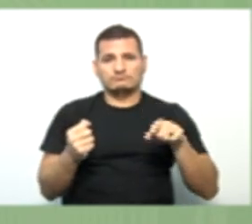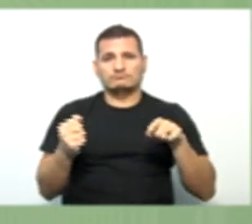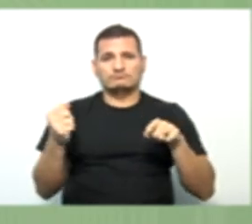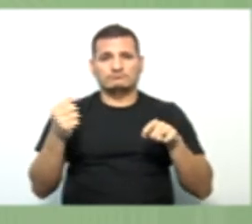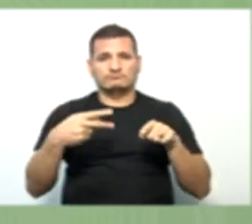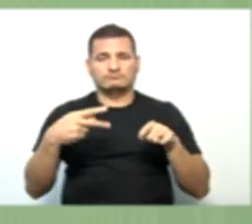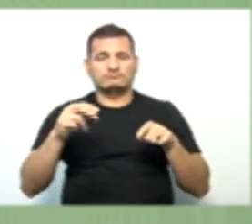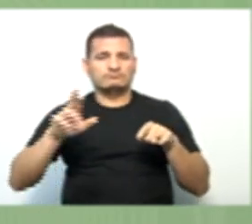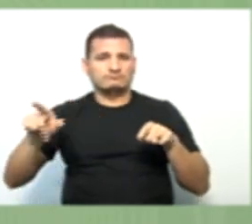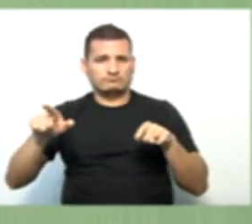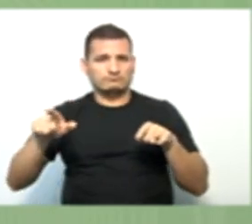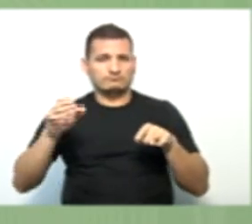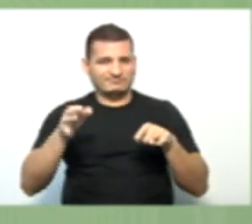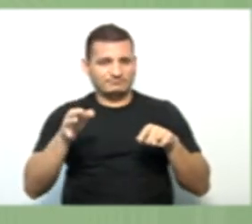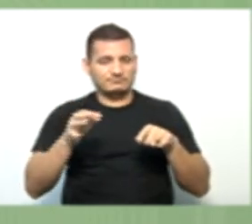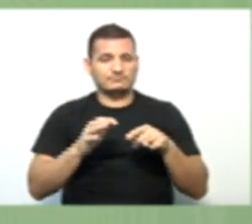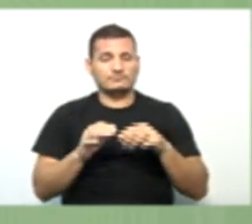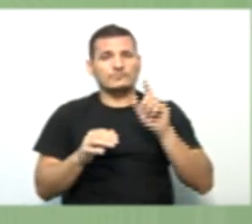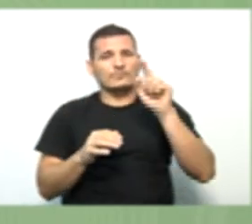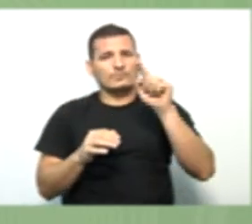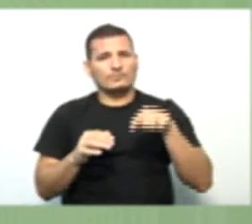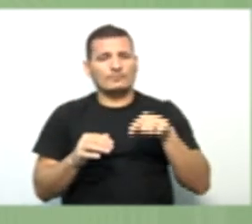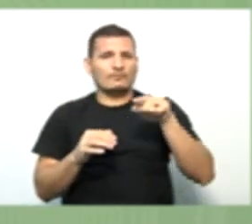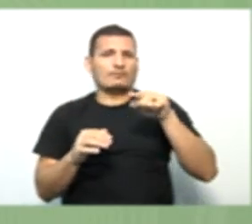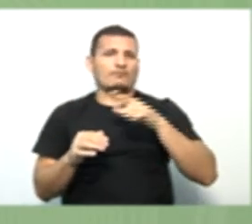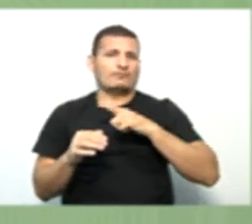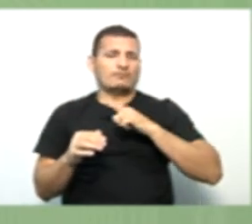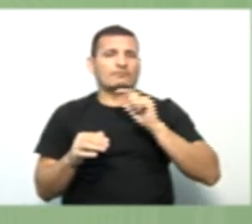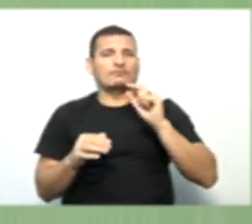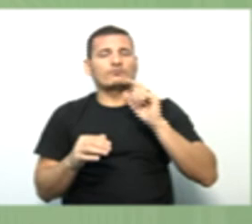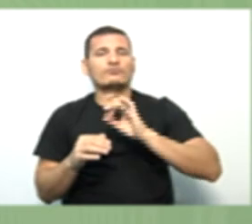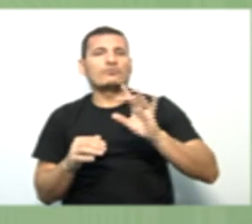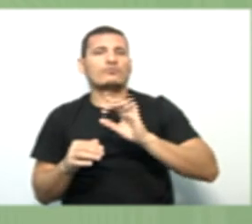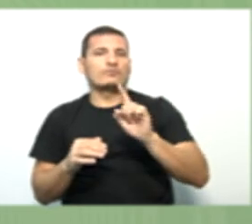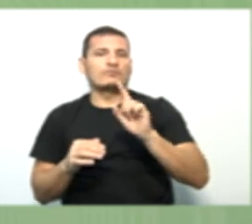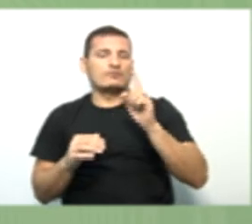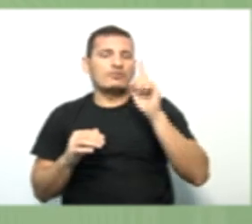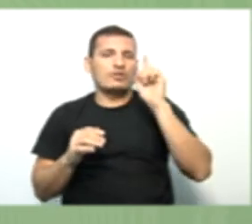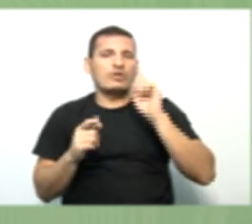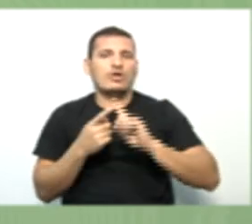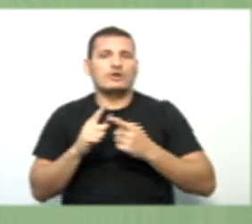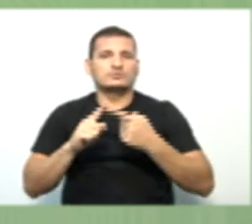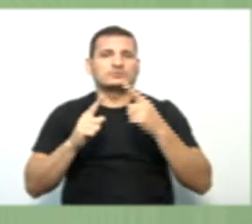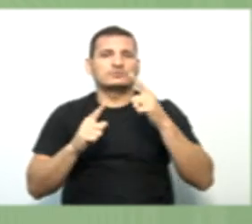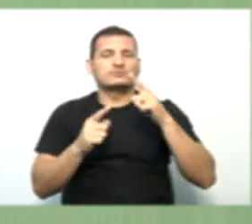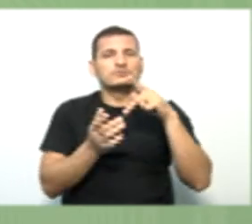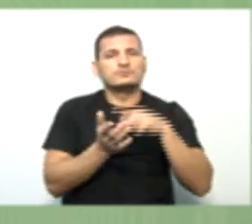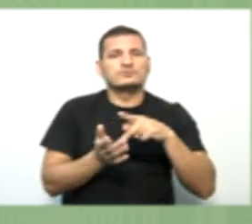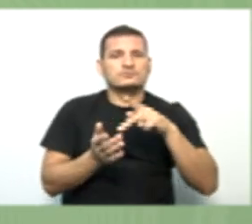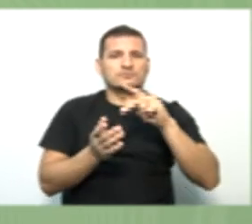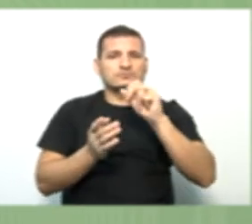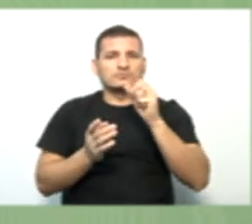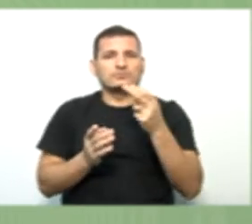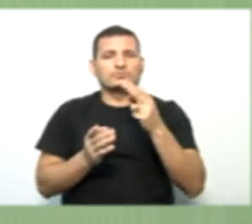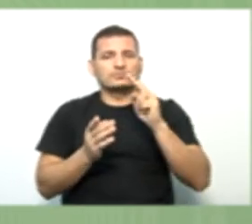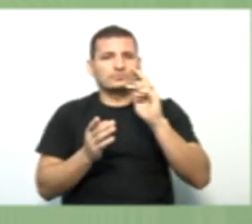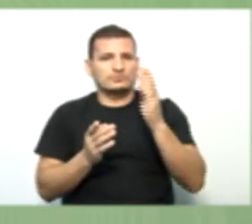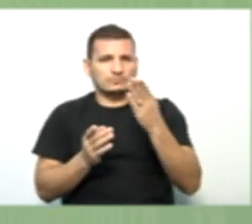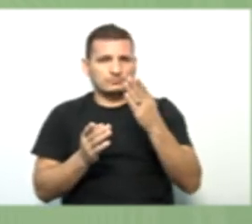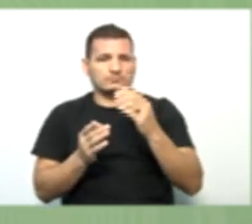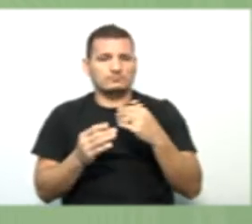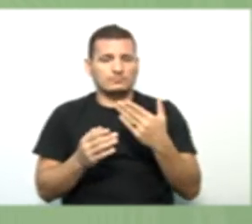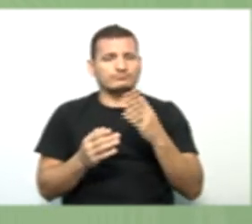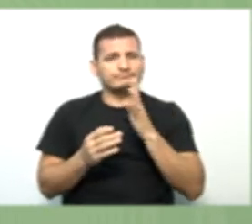como resultado um valor lógico, que é o verdadeiro ou o falso. Então, o sinal de maior, também nós conhecemos, né? 3 maior